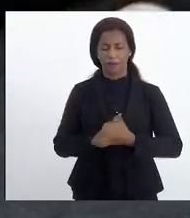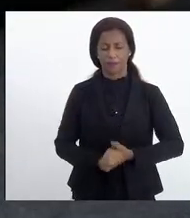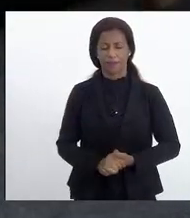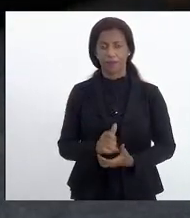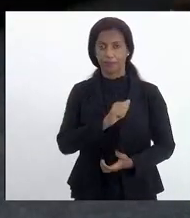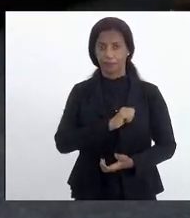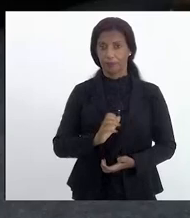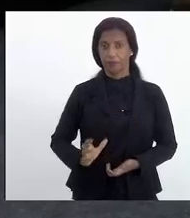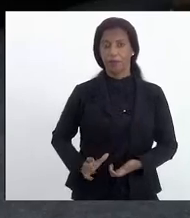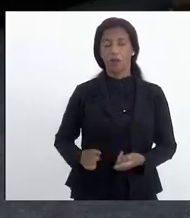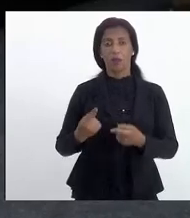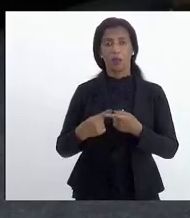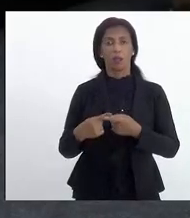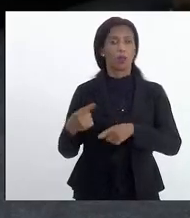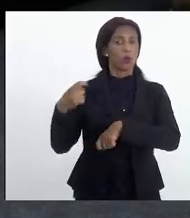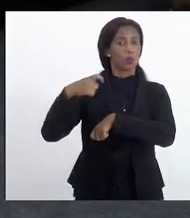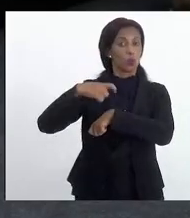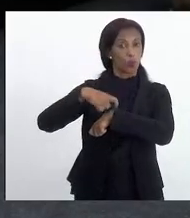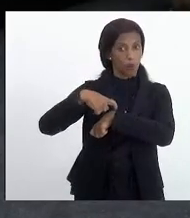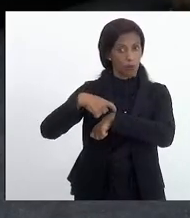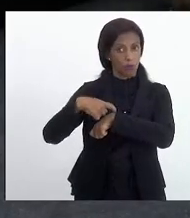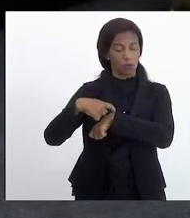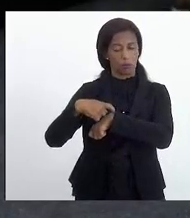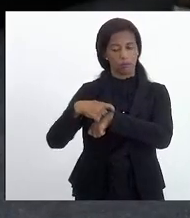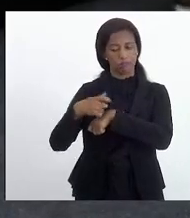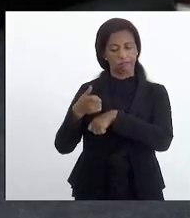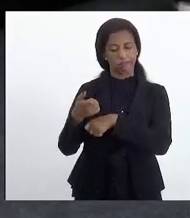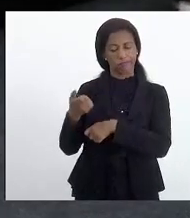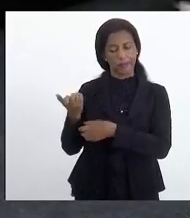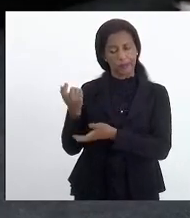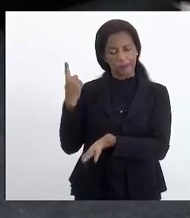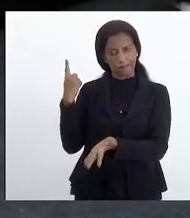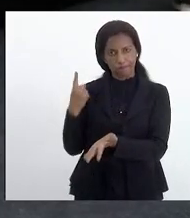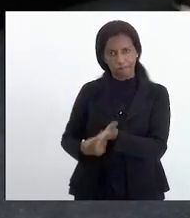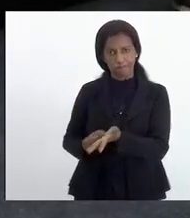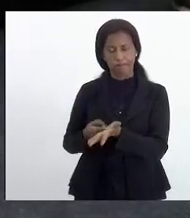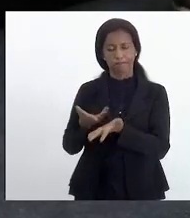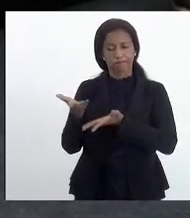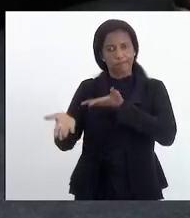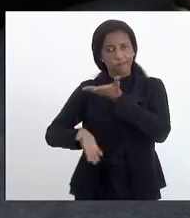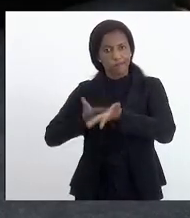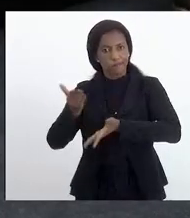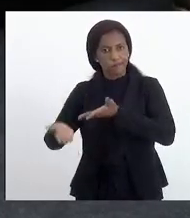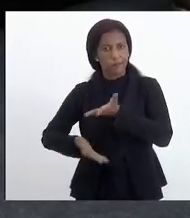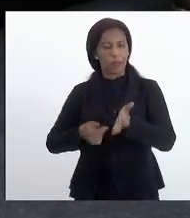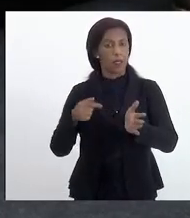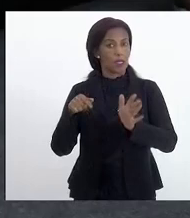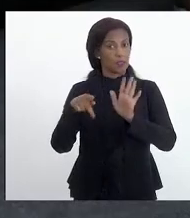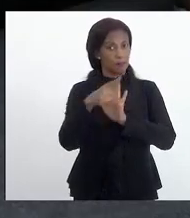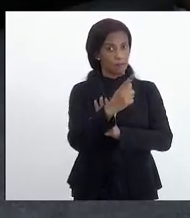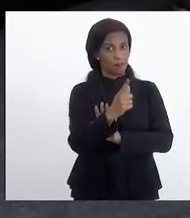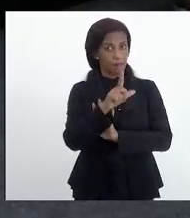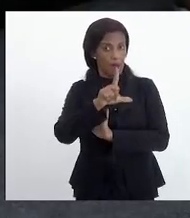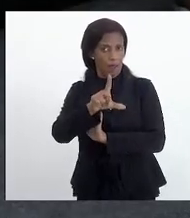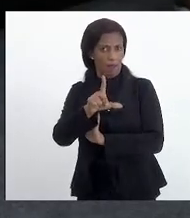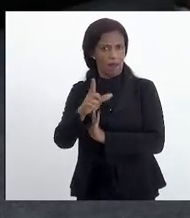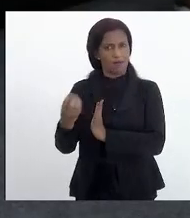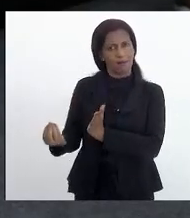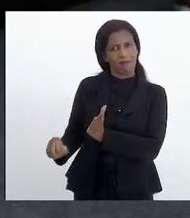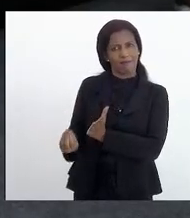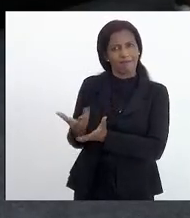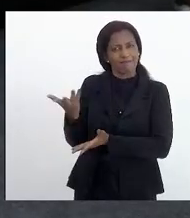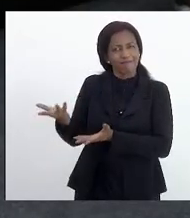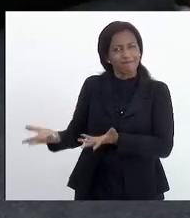Siciliano, porque no momento que se tratou desse projeto de lei, dessa bela iniciativa, no